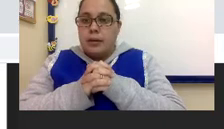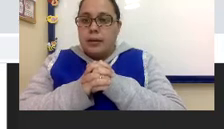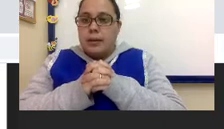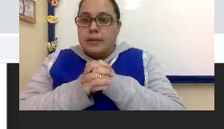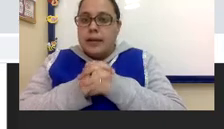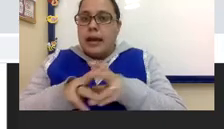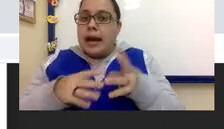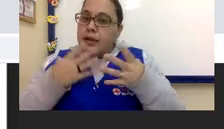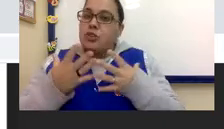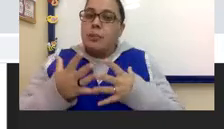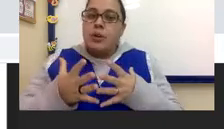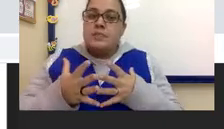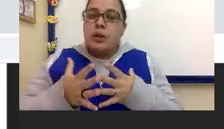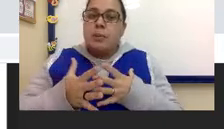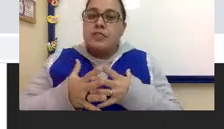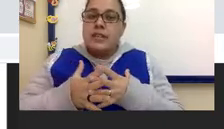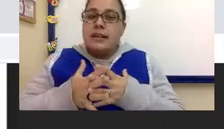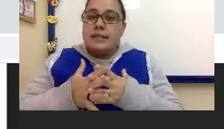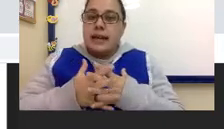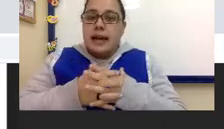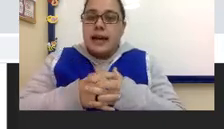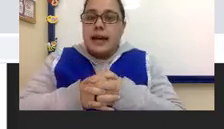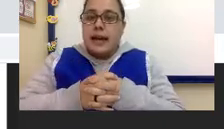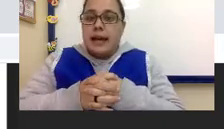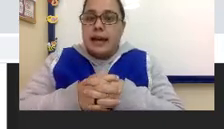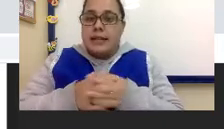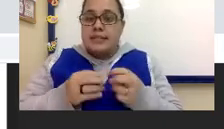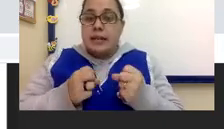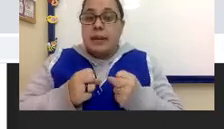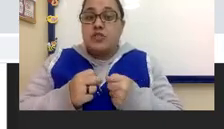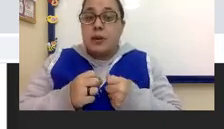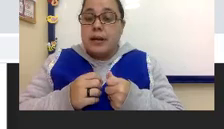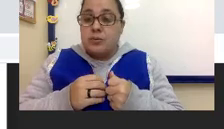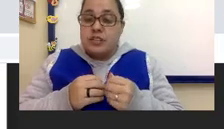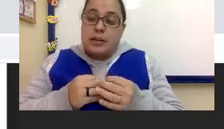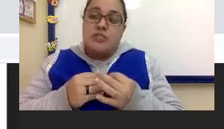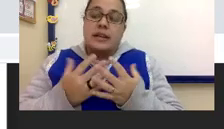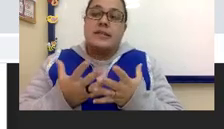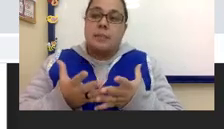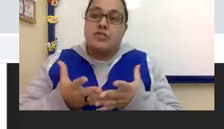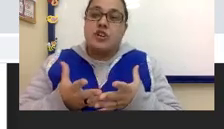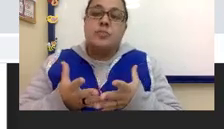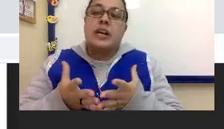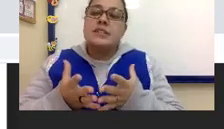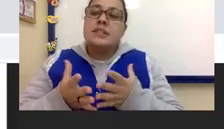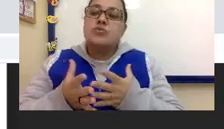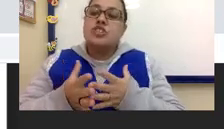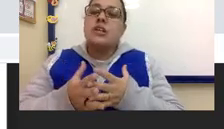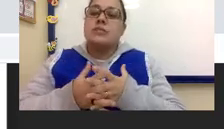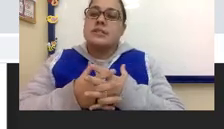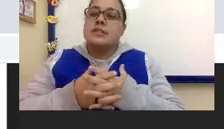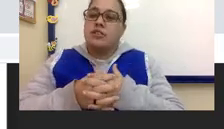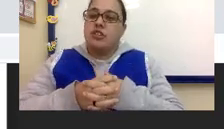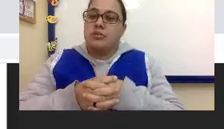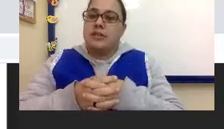quê? Né? É isso que a Pro explicou para vocês, né? Esses alimentos, os alimentos têm que ser pastosos porque eles não